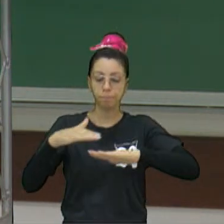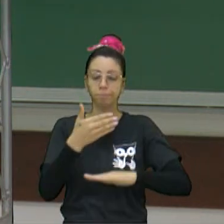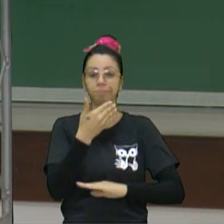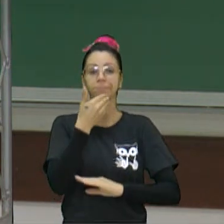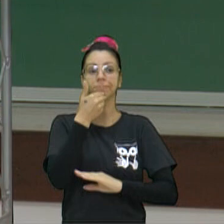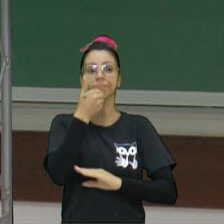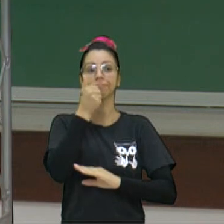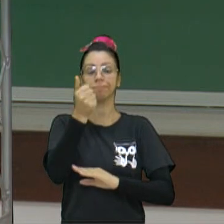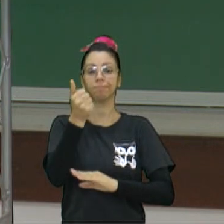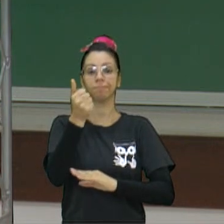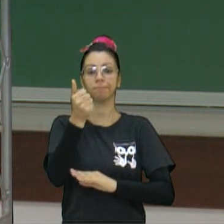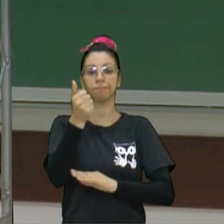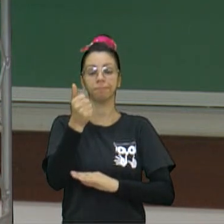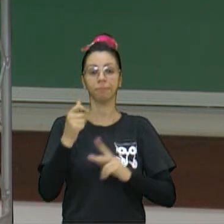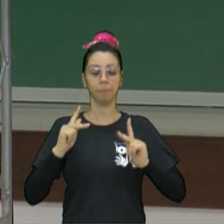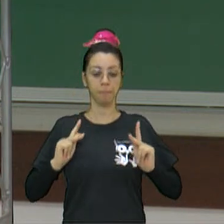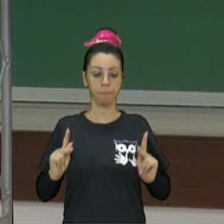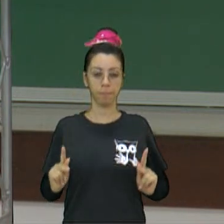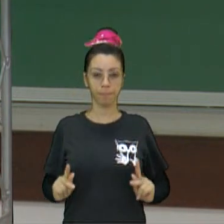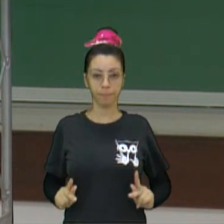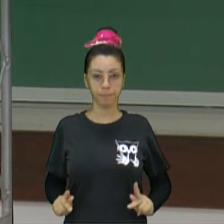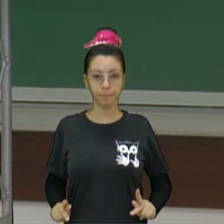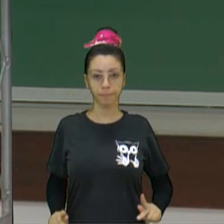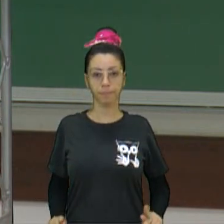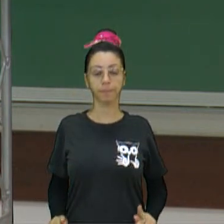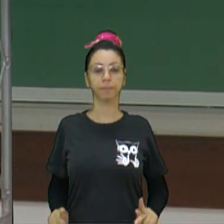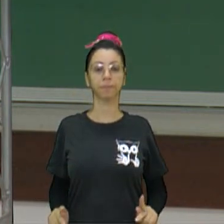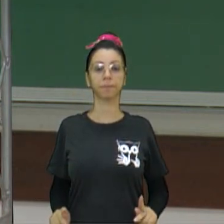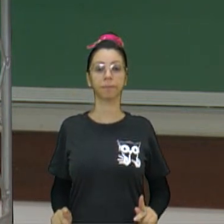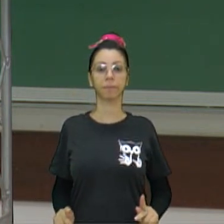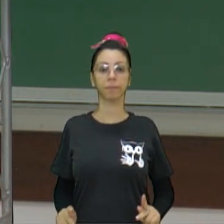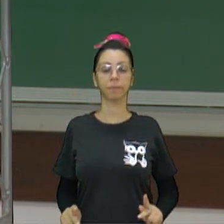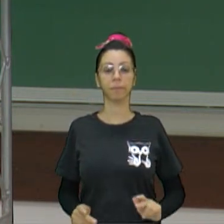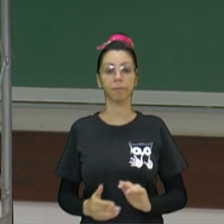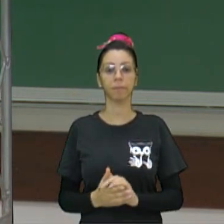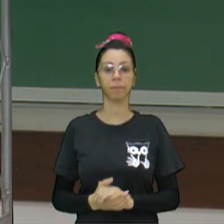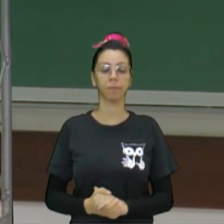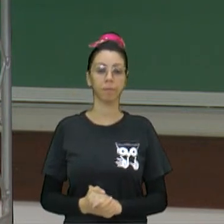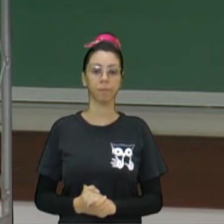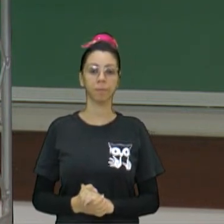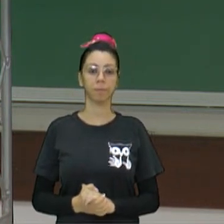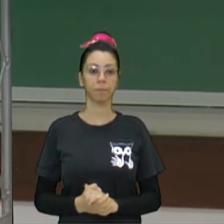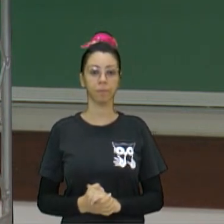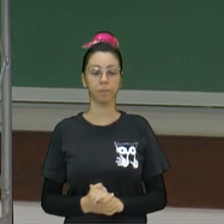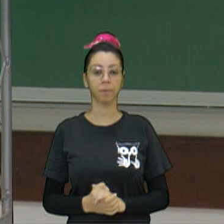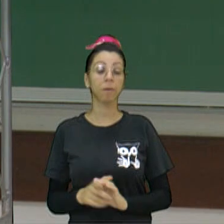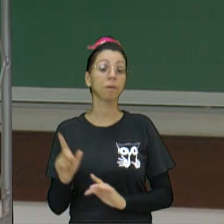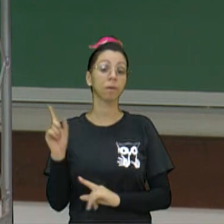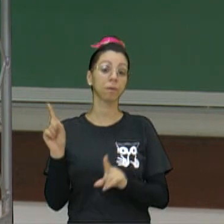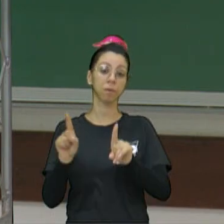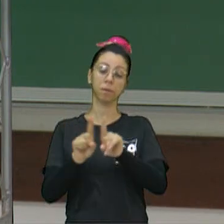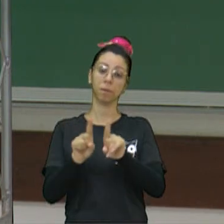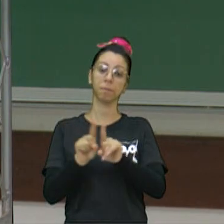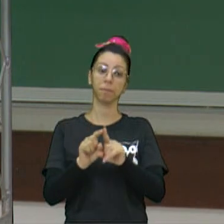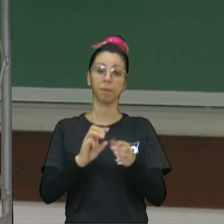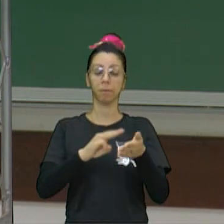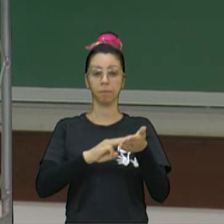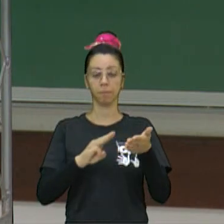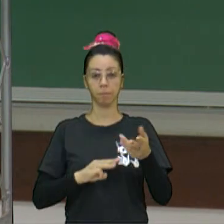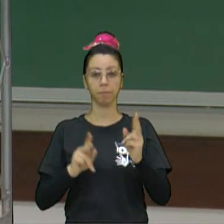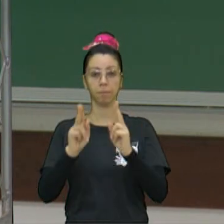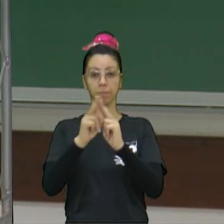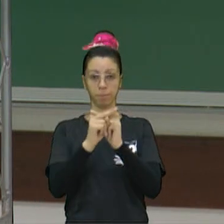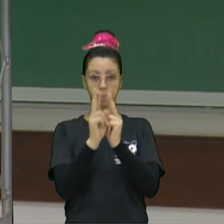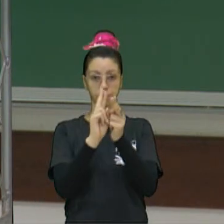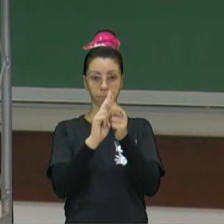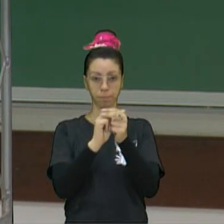melhorar a questão postural também, para estar realizando um exercício físico. Então, aqui também entra dentro do método